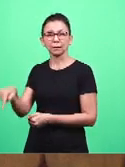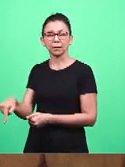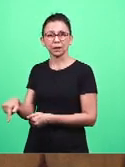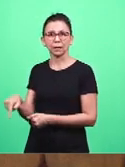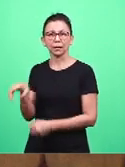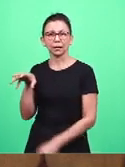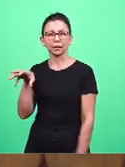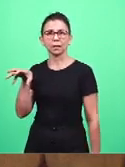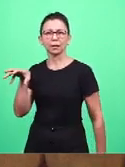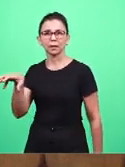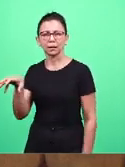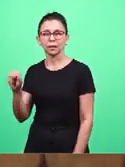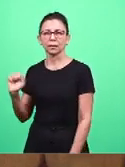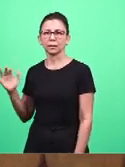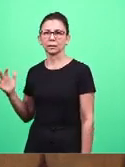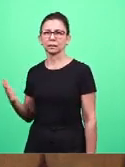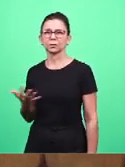Jerusalém,